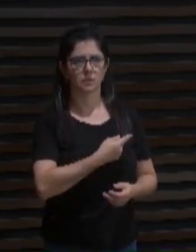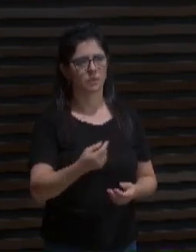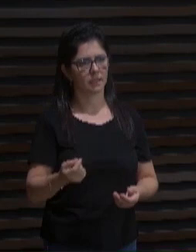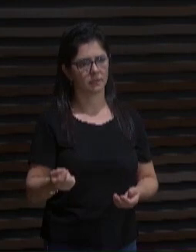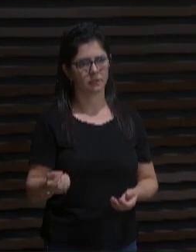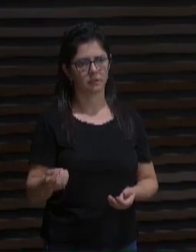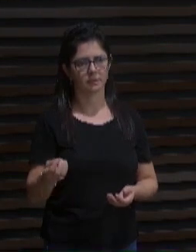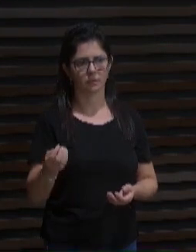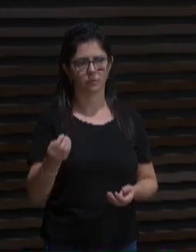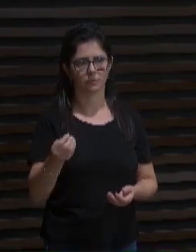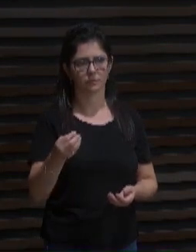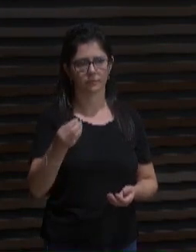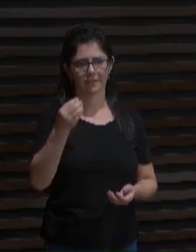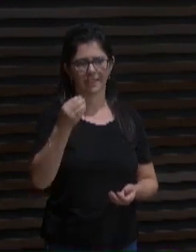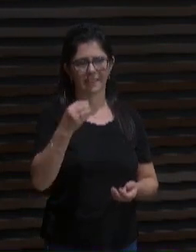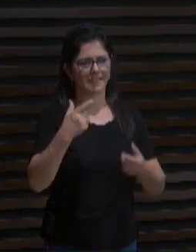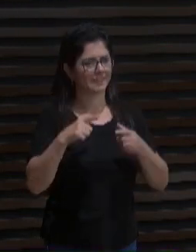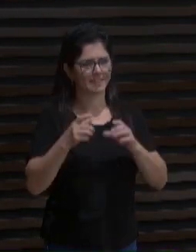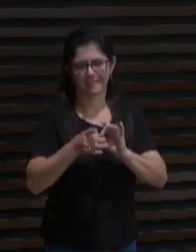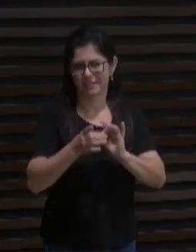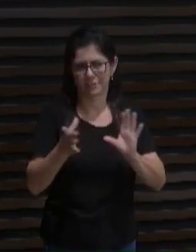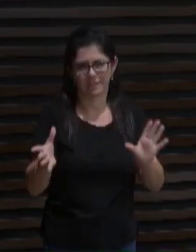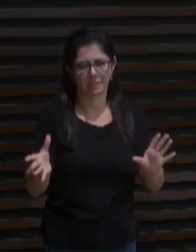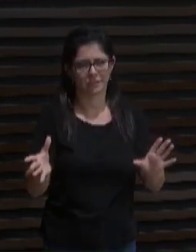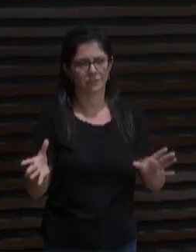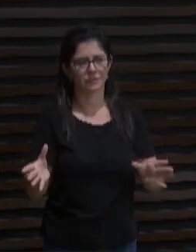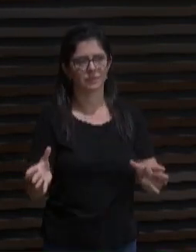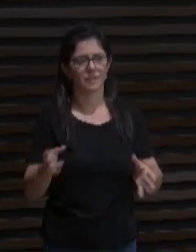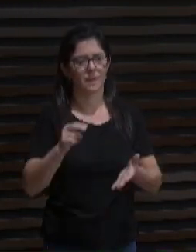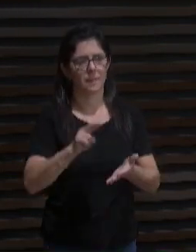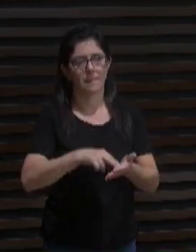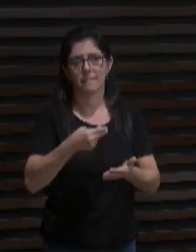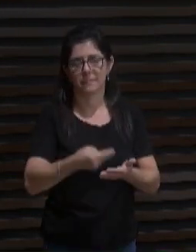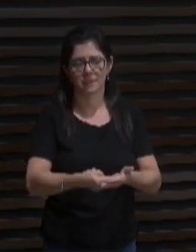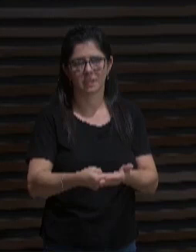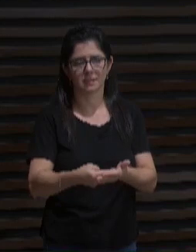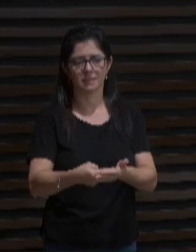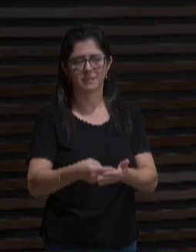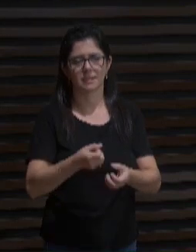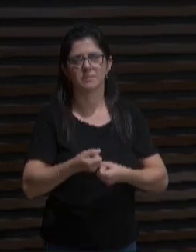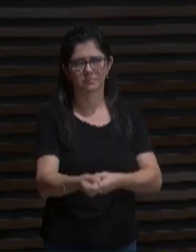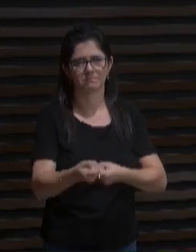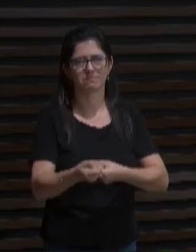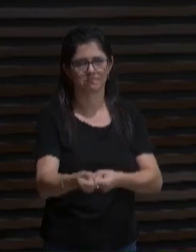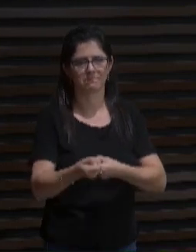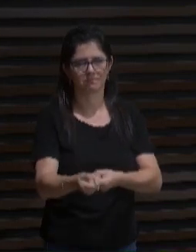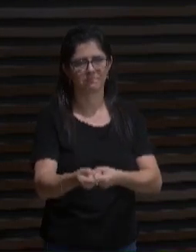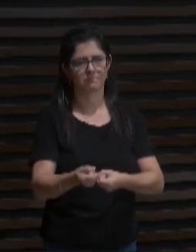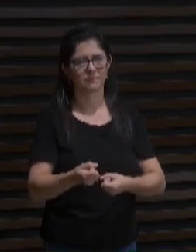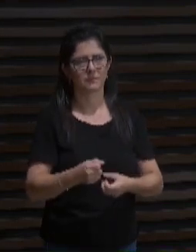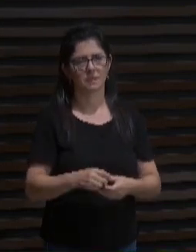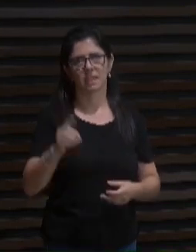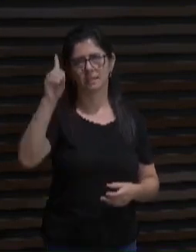Ele é o grande Elohim, que controla todas as coisas, Por isso, a Ele pertence o